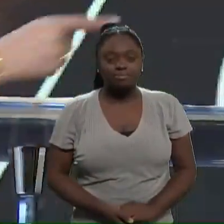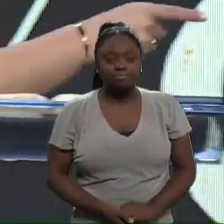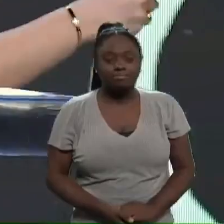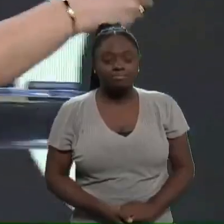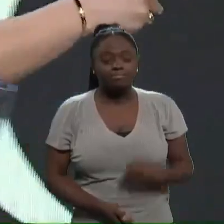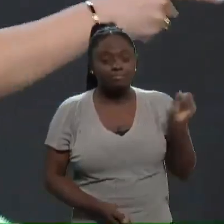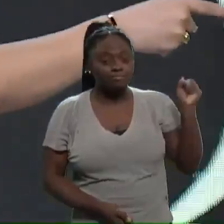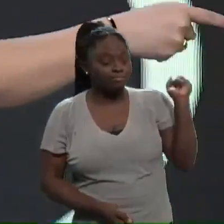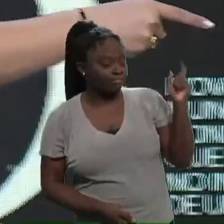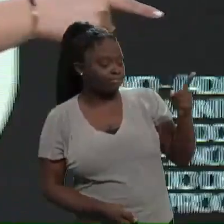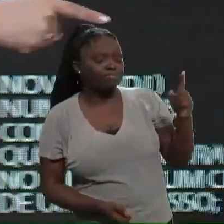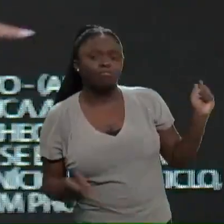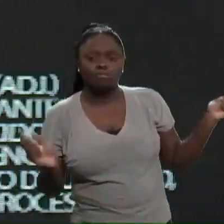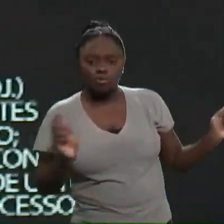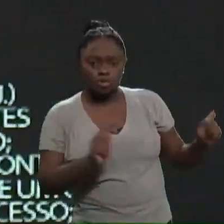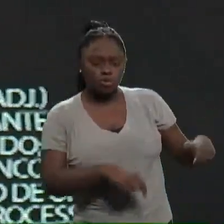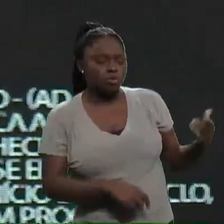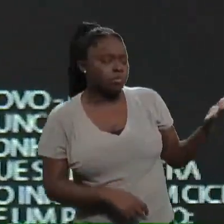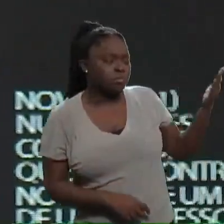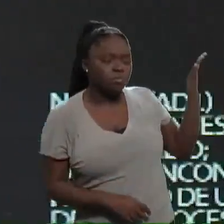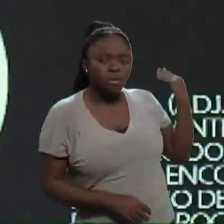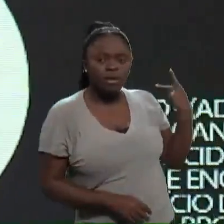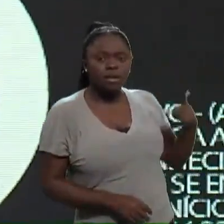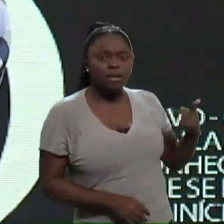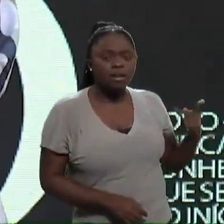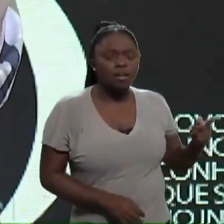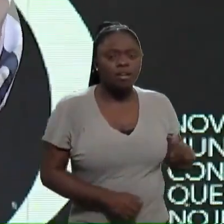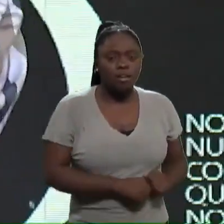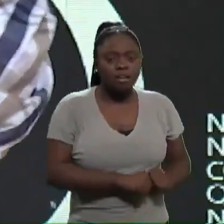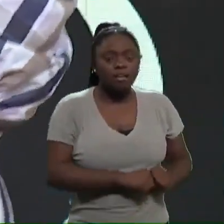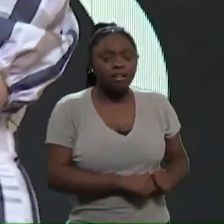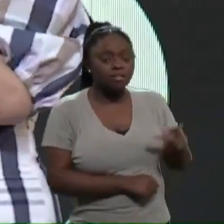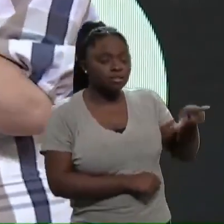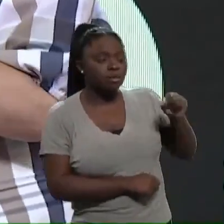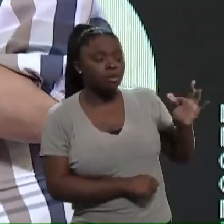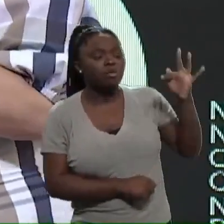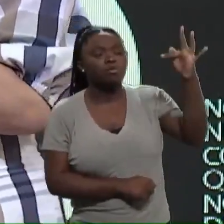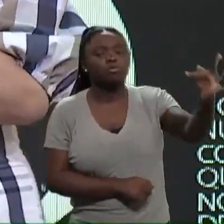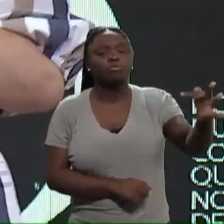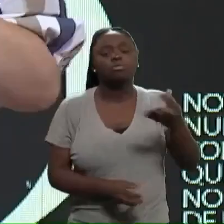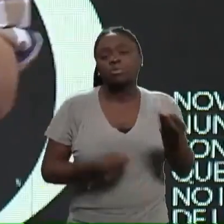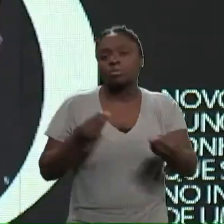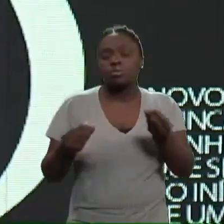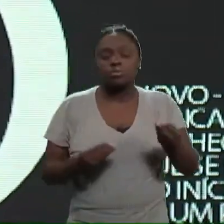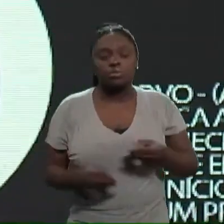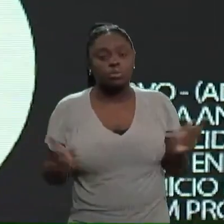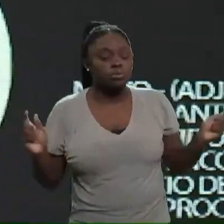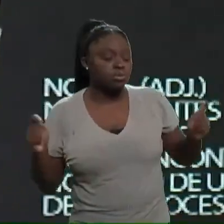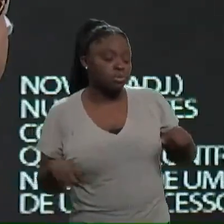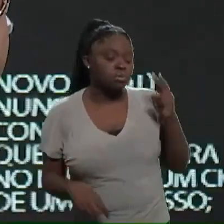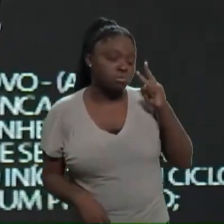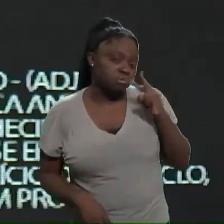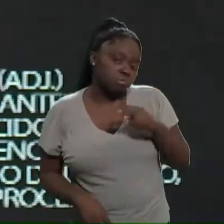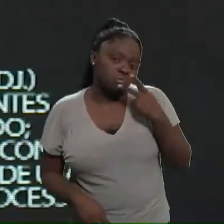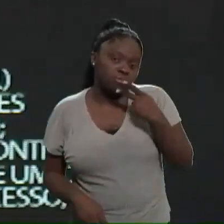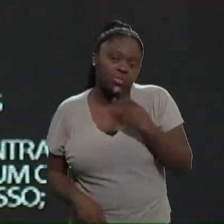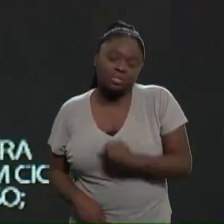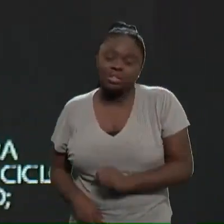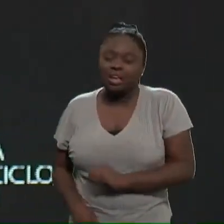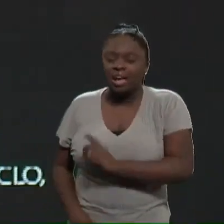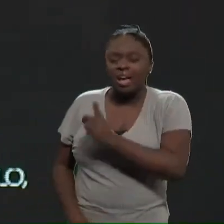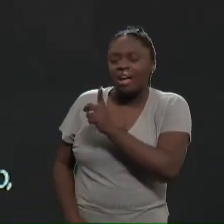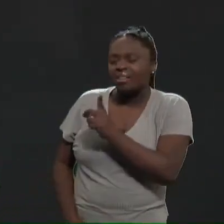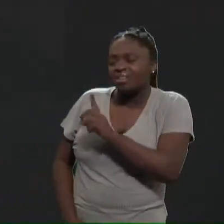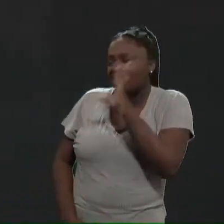Davi podia ter pego o seu passado para ser sombra sobre o seu futuro. Como? Ele poderia ter olhado e falado: não, acho que eu